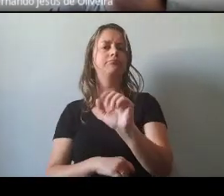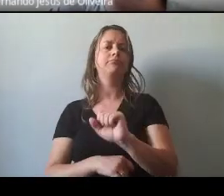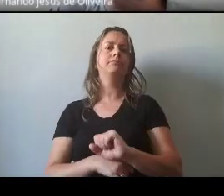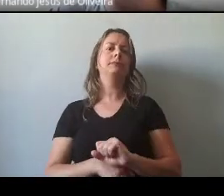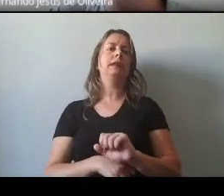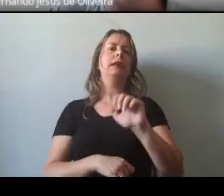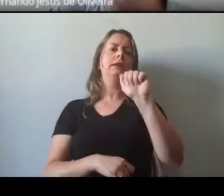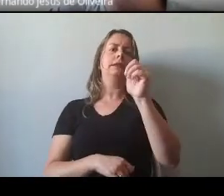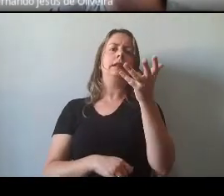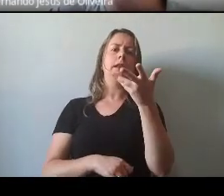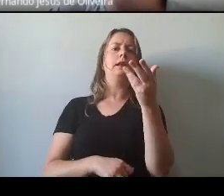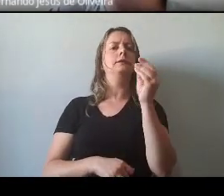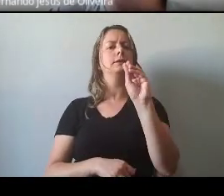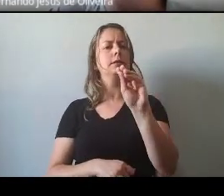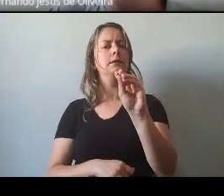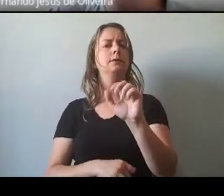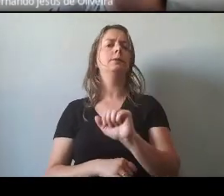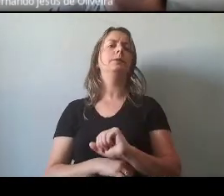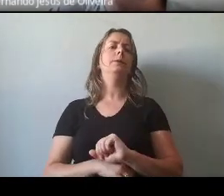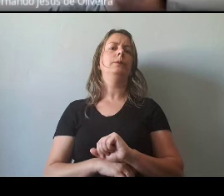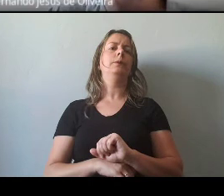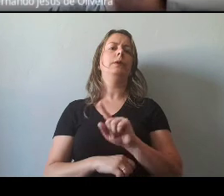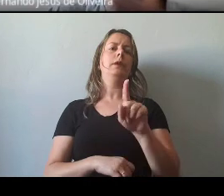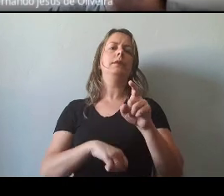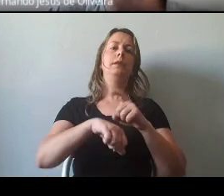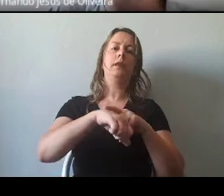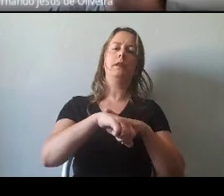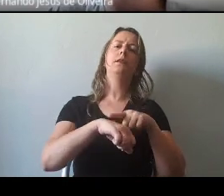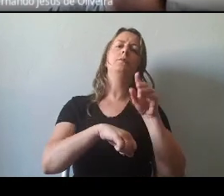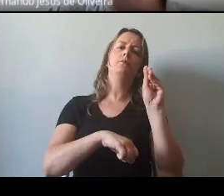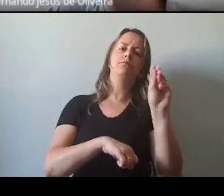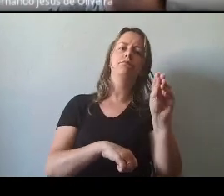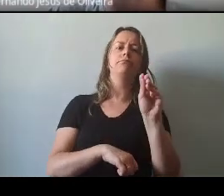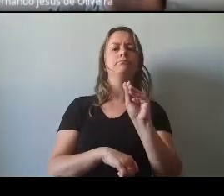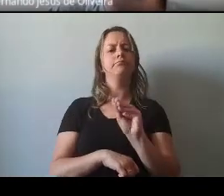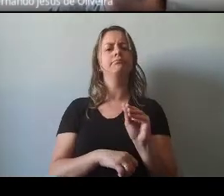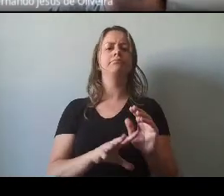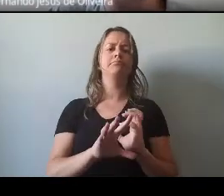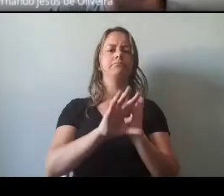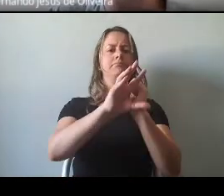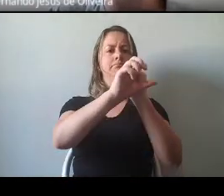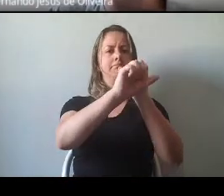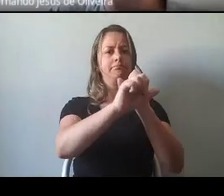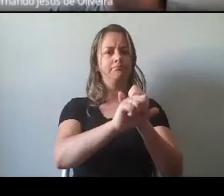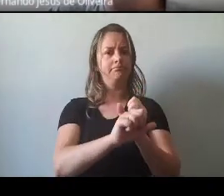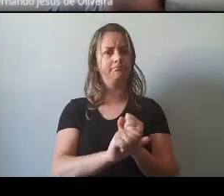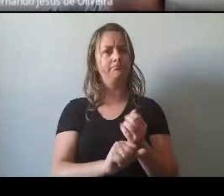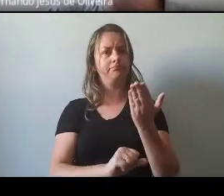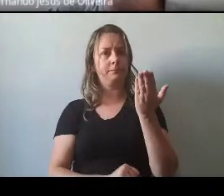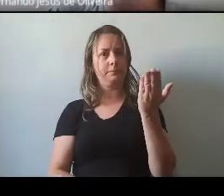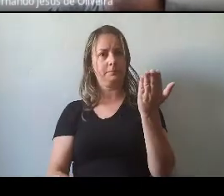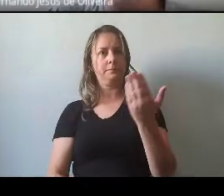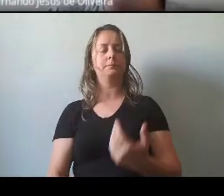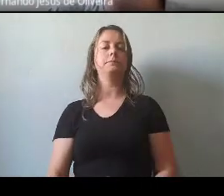subir é 4, aceleração é menos 10, tempo 4 ao quadrado, tá?